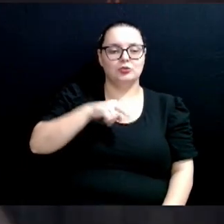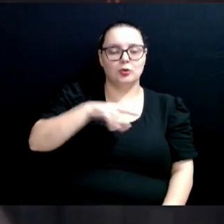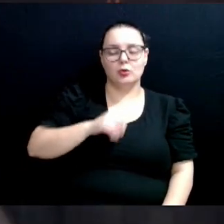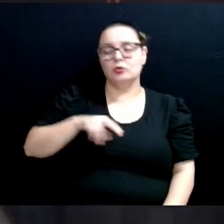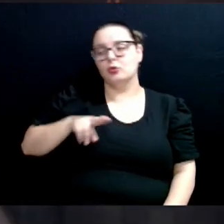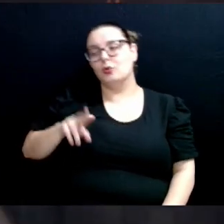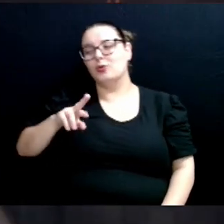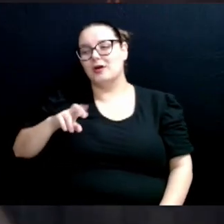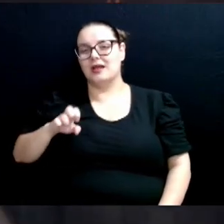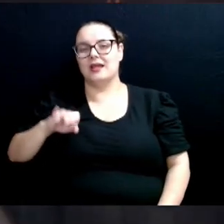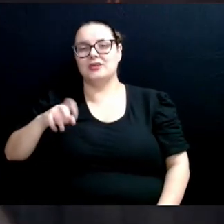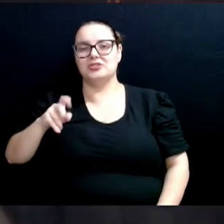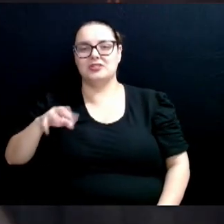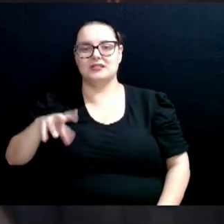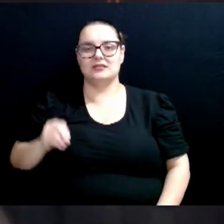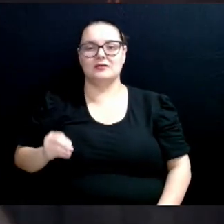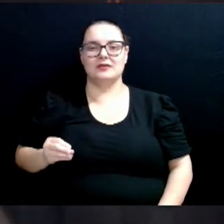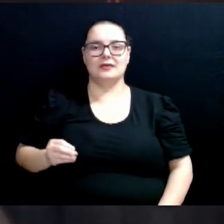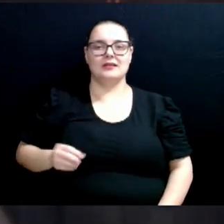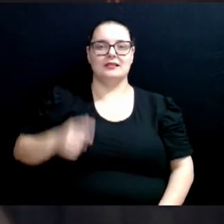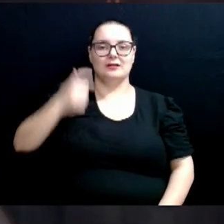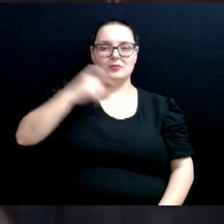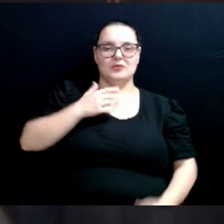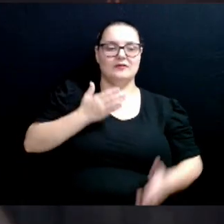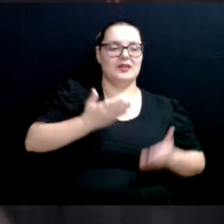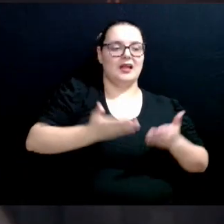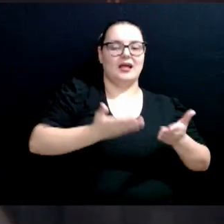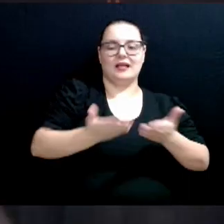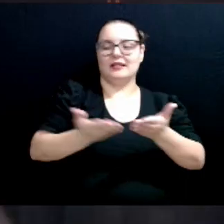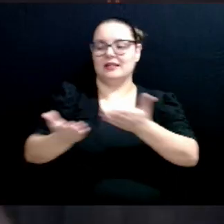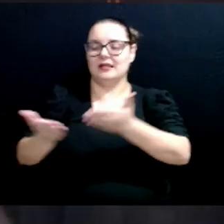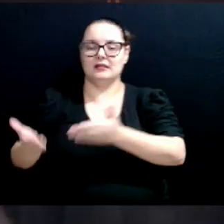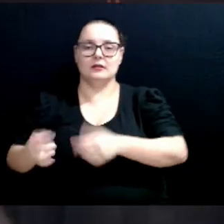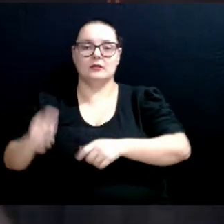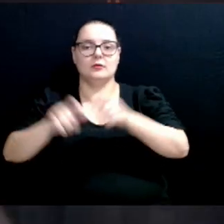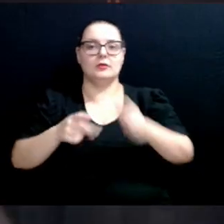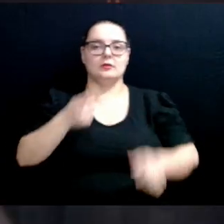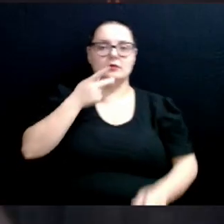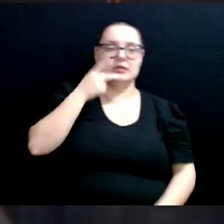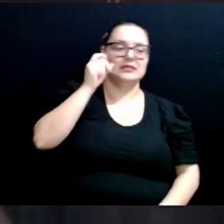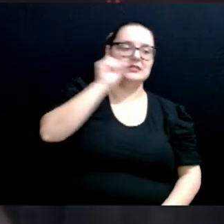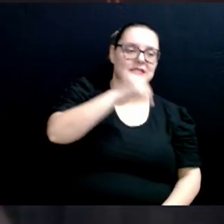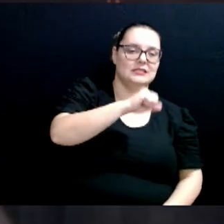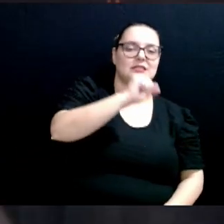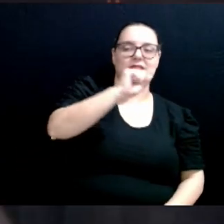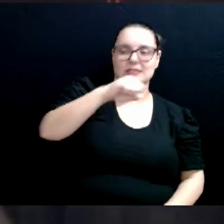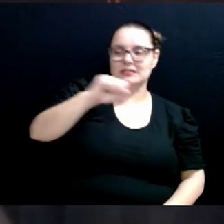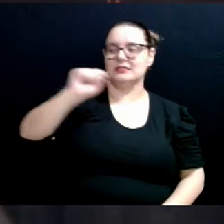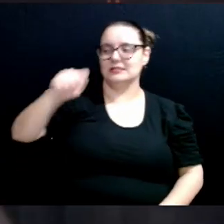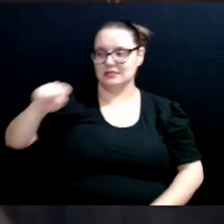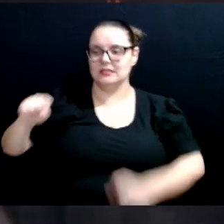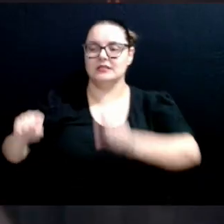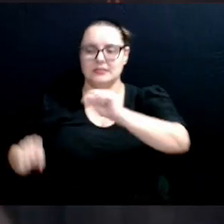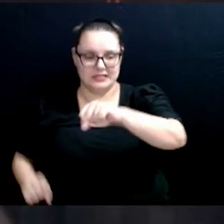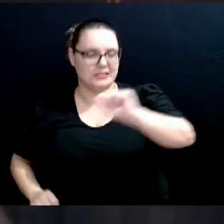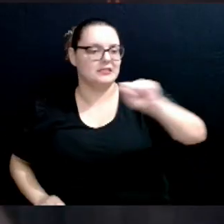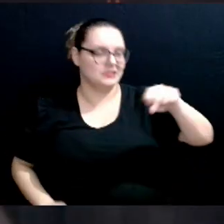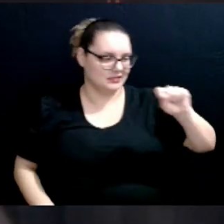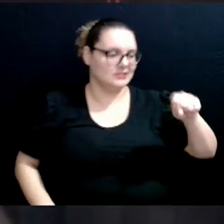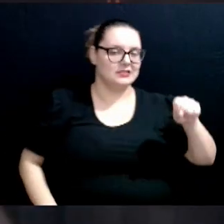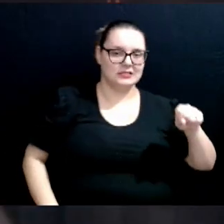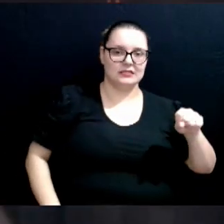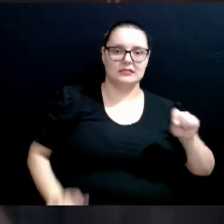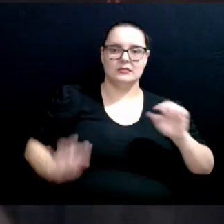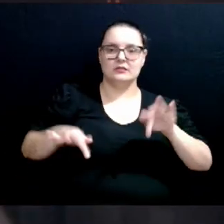um agradador de pessoas. Então, ela fica dizendo sim, sim, porque no fim do dia, o